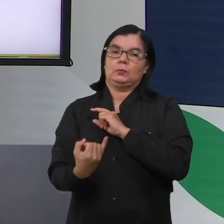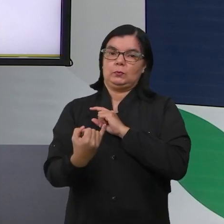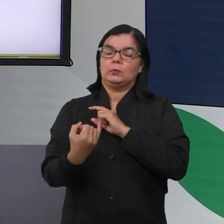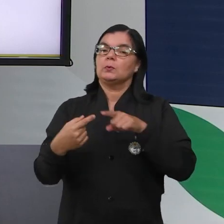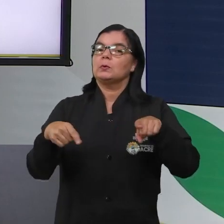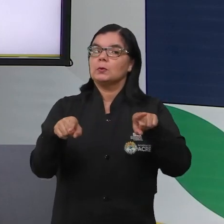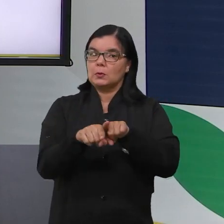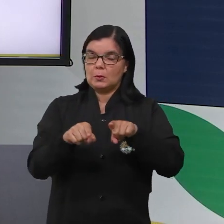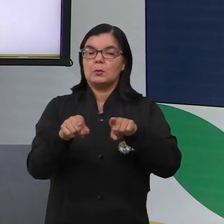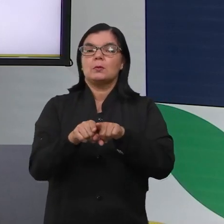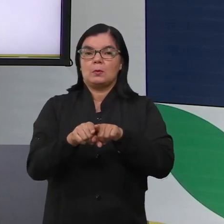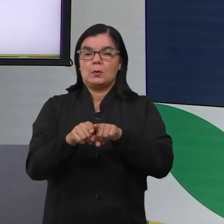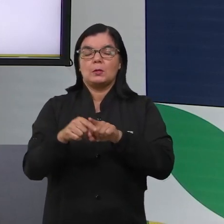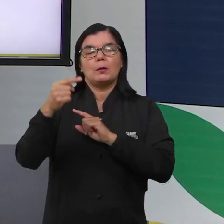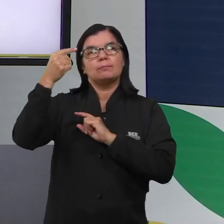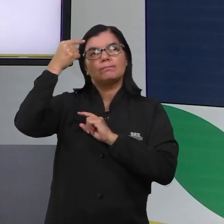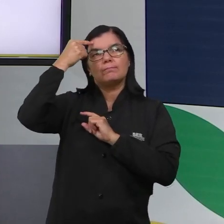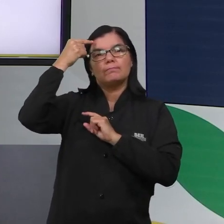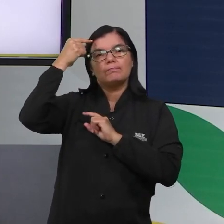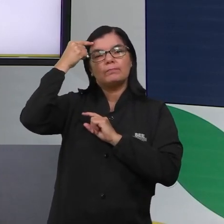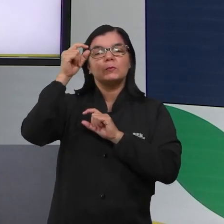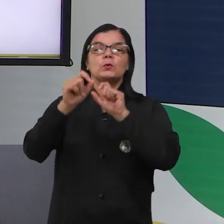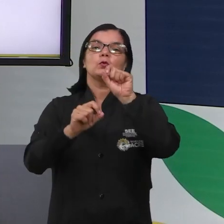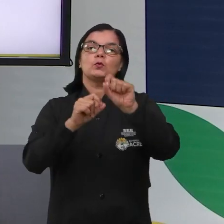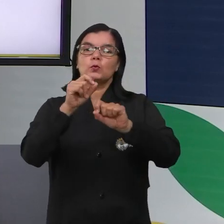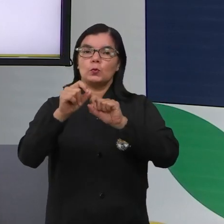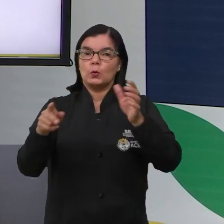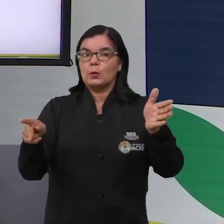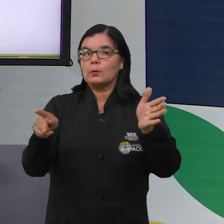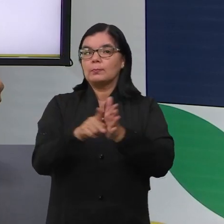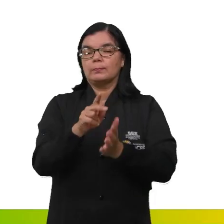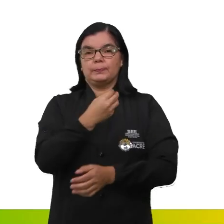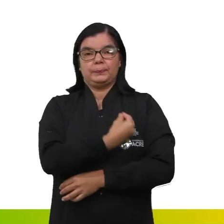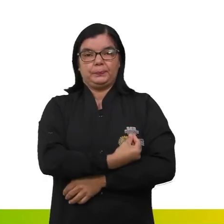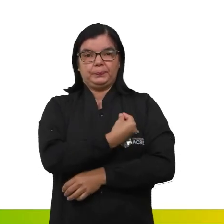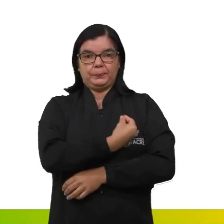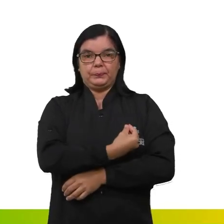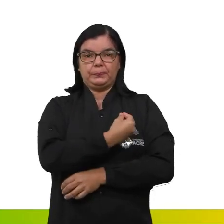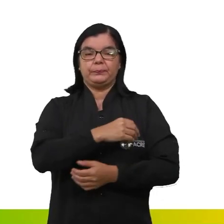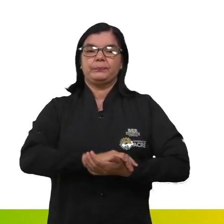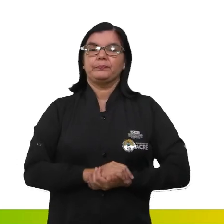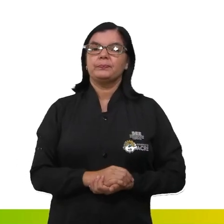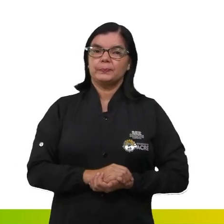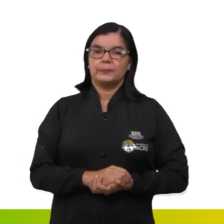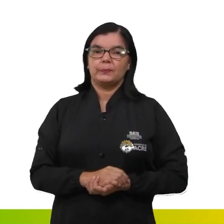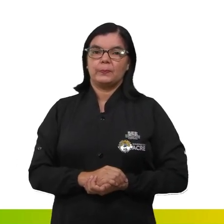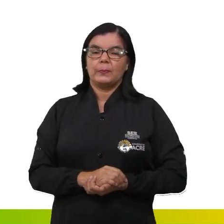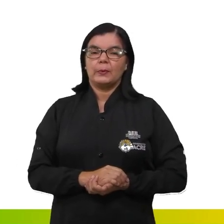enfim, a grande reflexão sobre a própria existência.